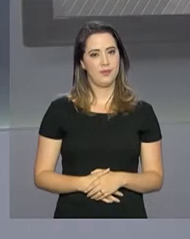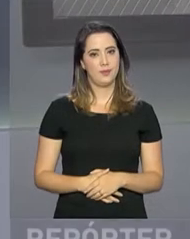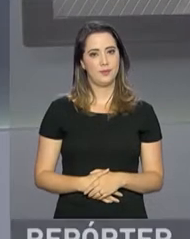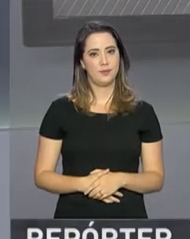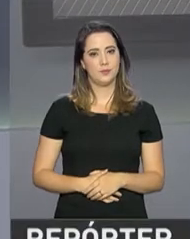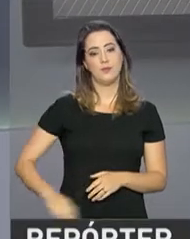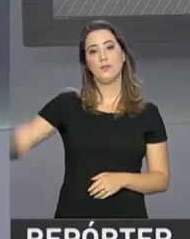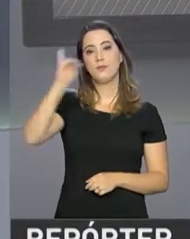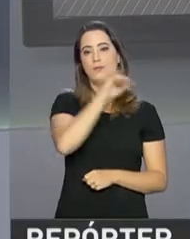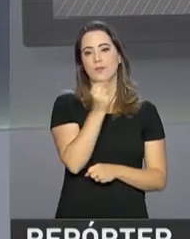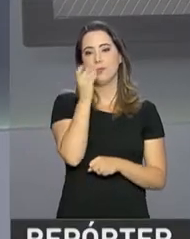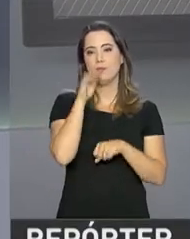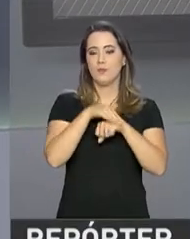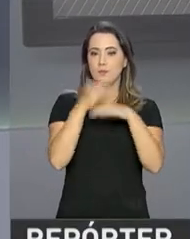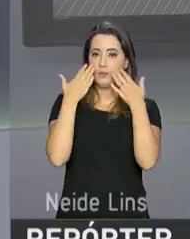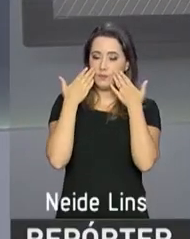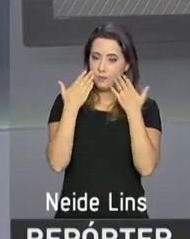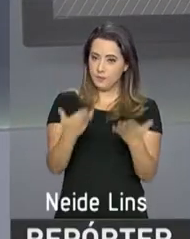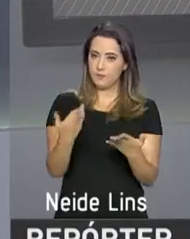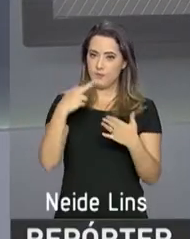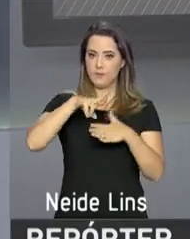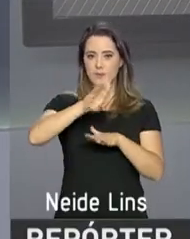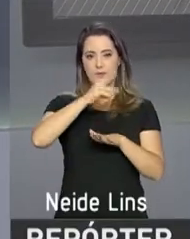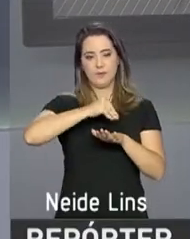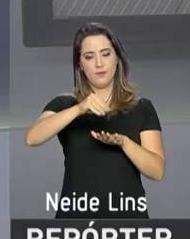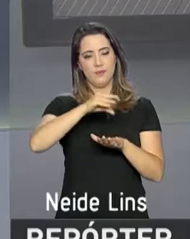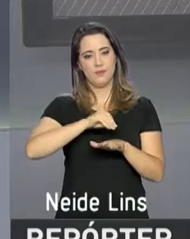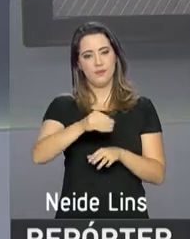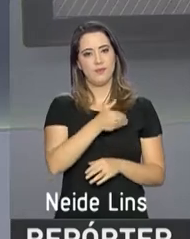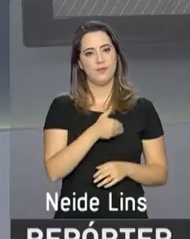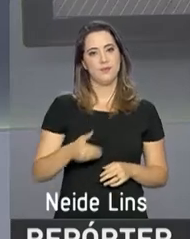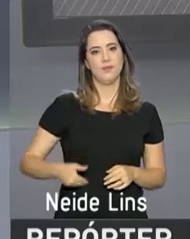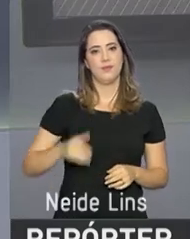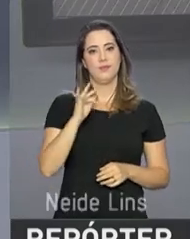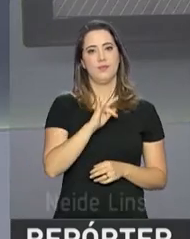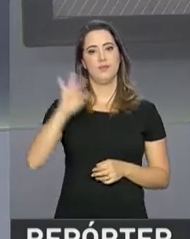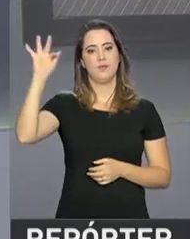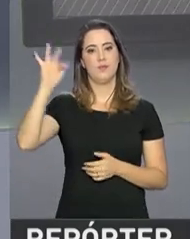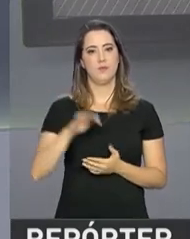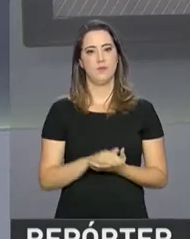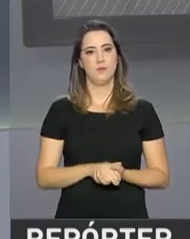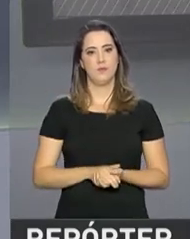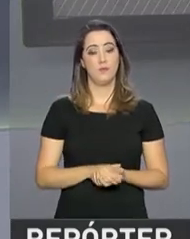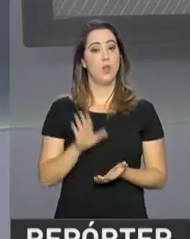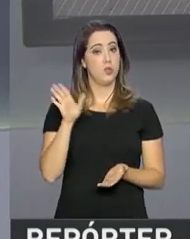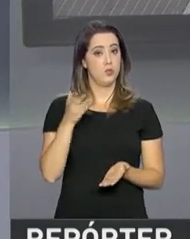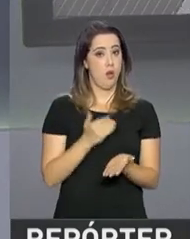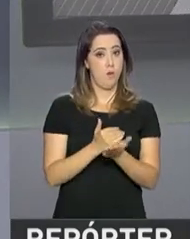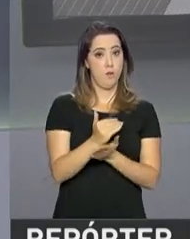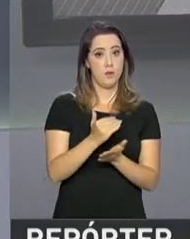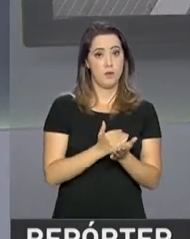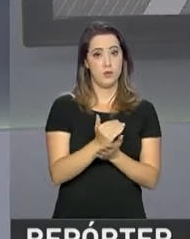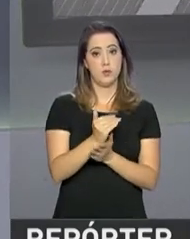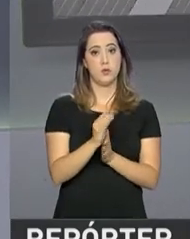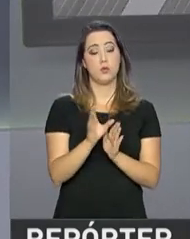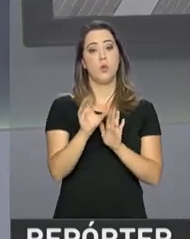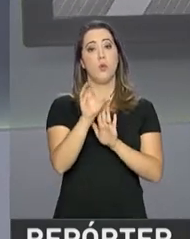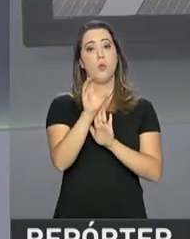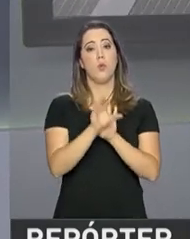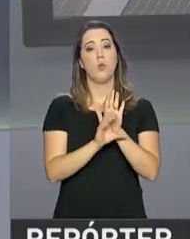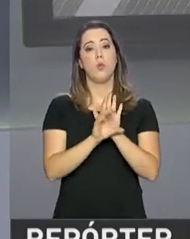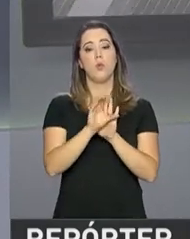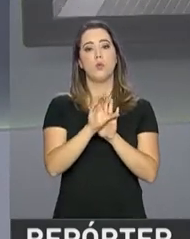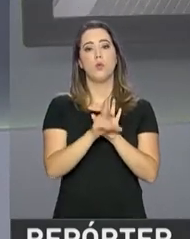olá boa noite no ar o repórter nbr com as notícias do governo federal já está em vigor o código de defesa